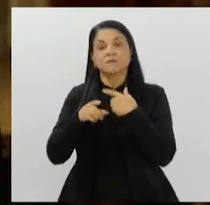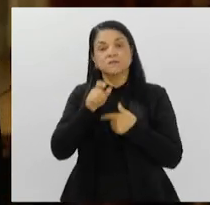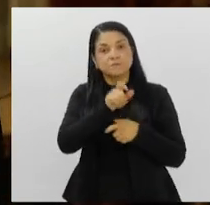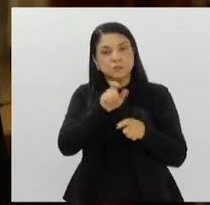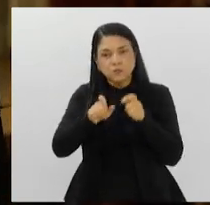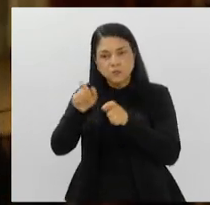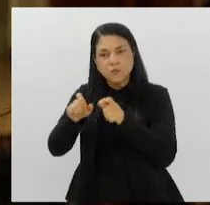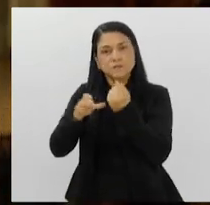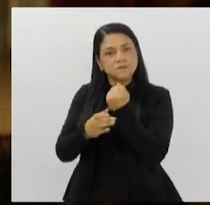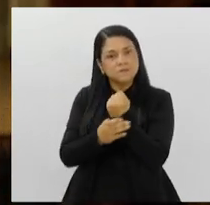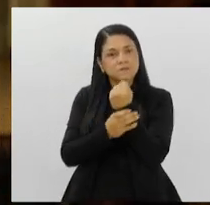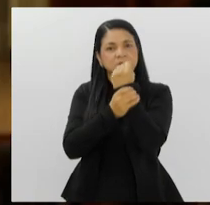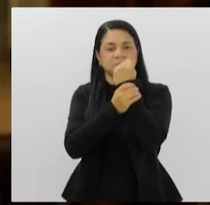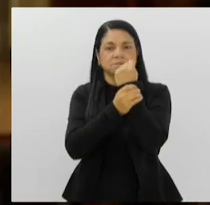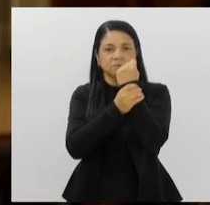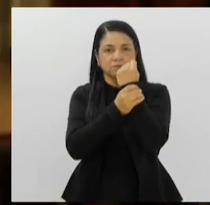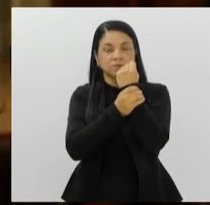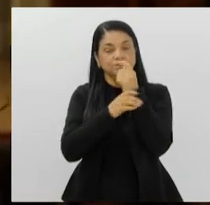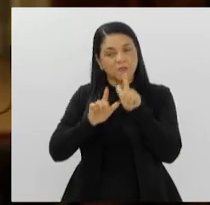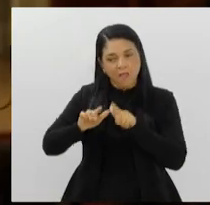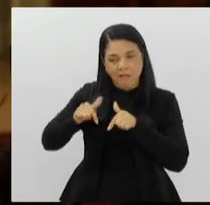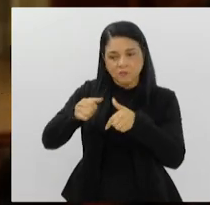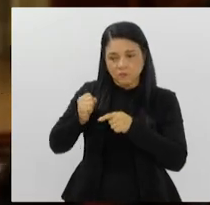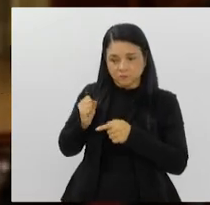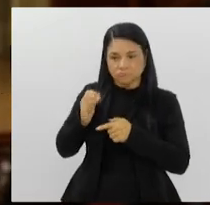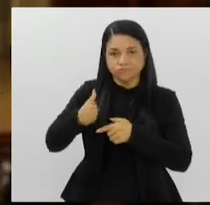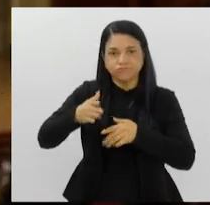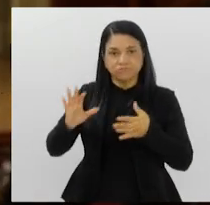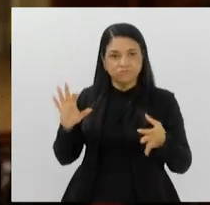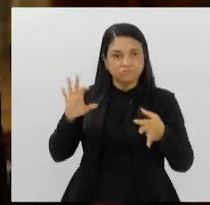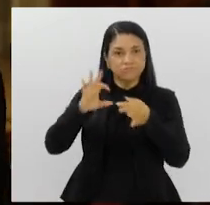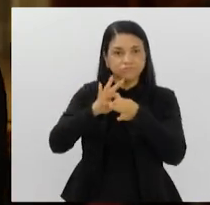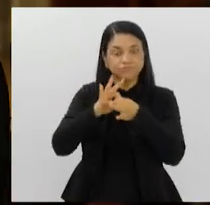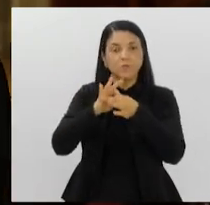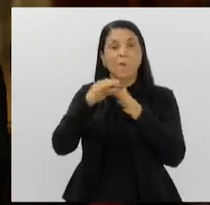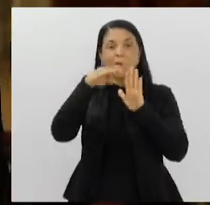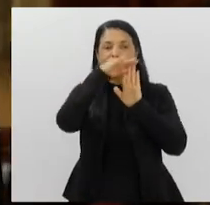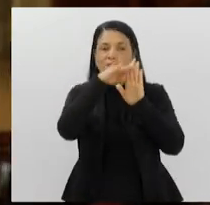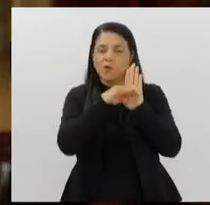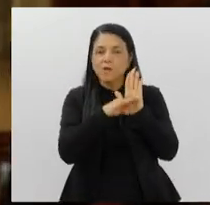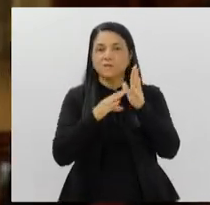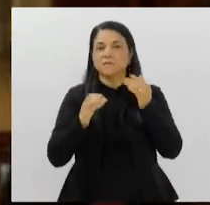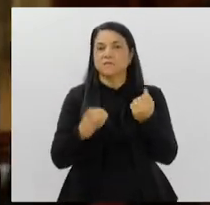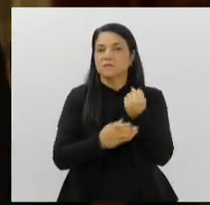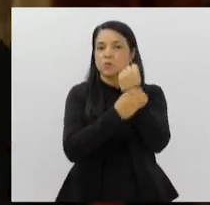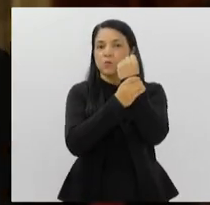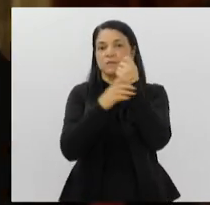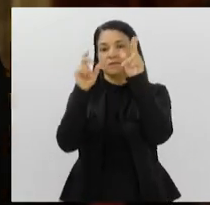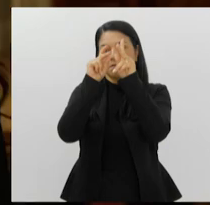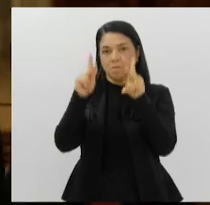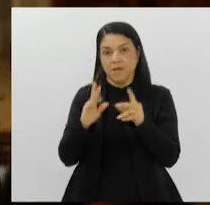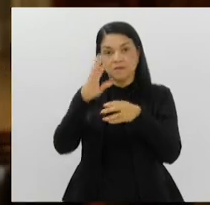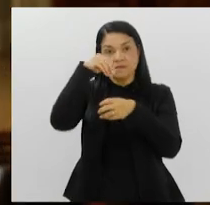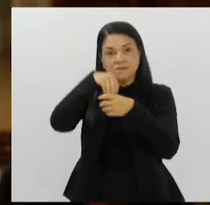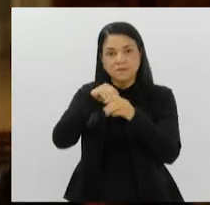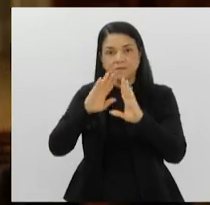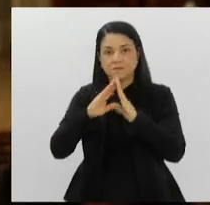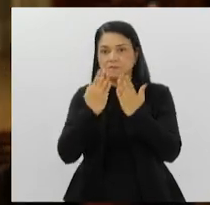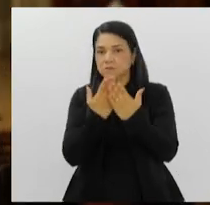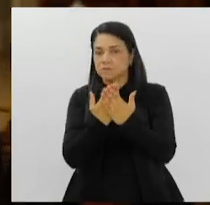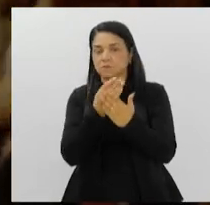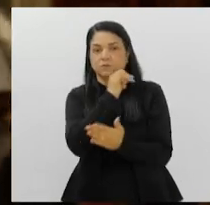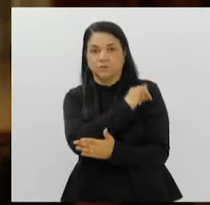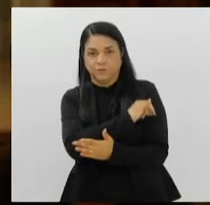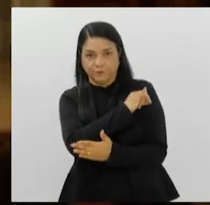vêm garantindo, por meio de ações integradas, esse programa de segurança e paz nas escolas do Estado do Rio de